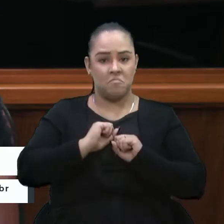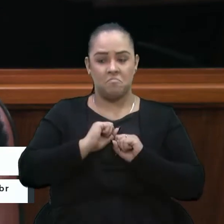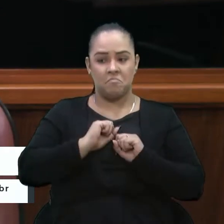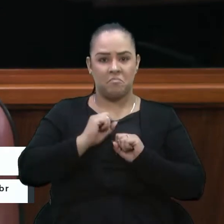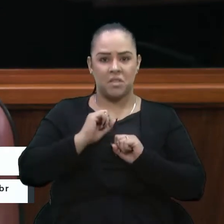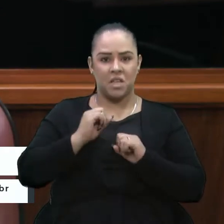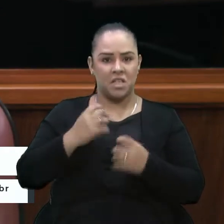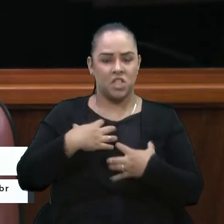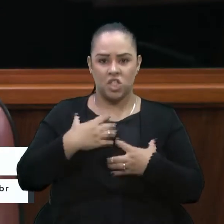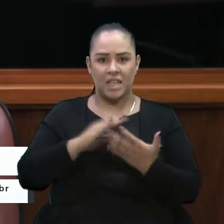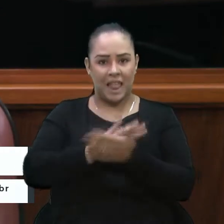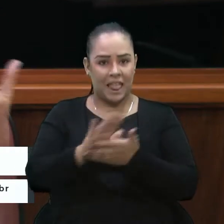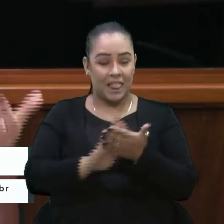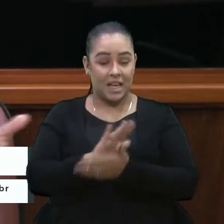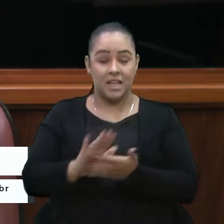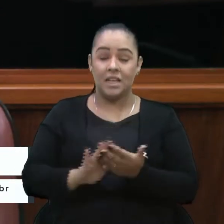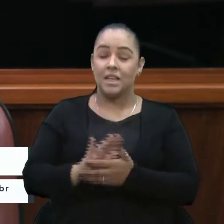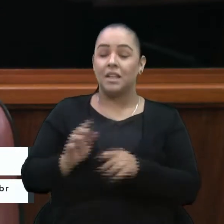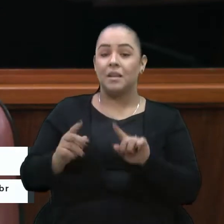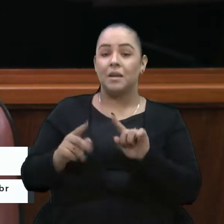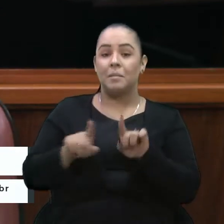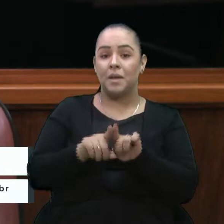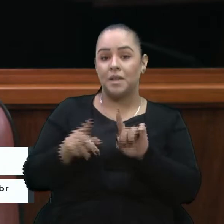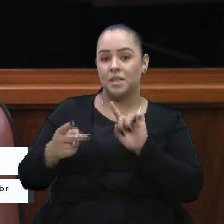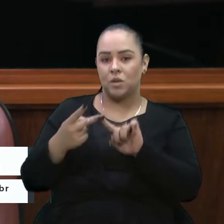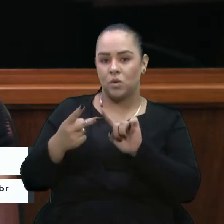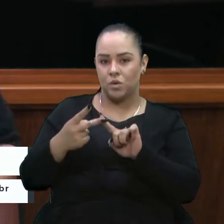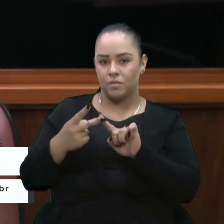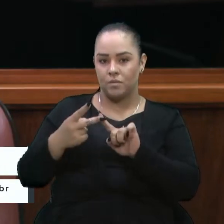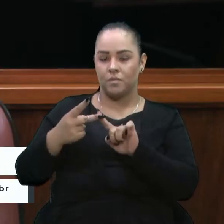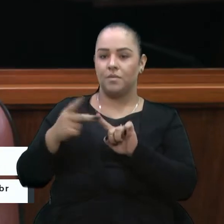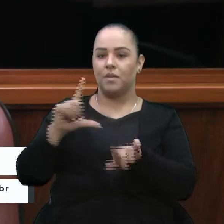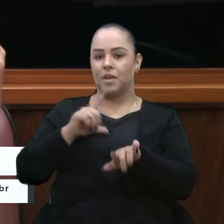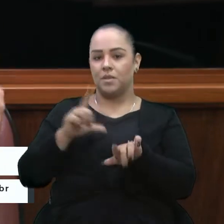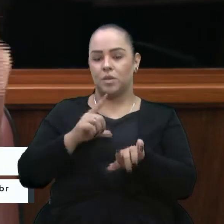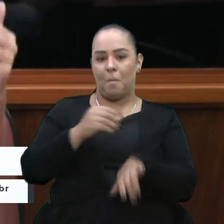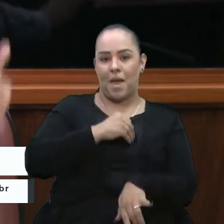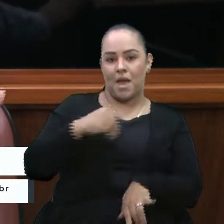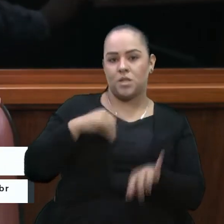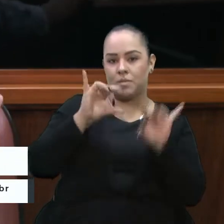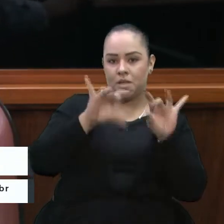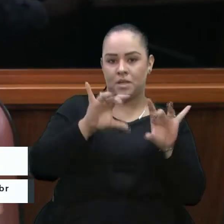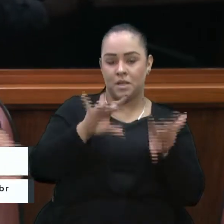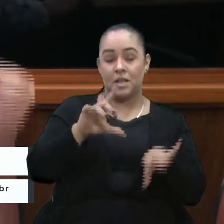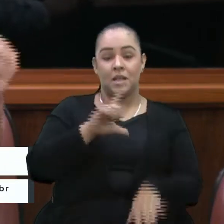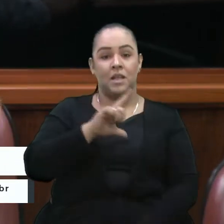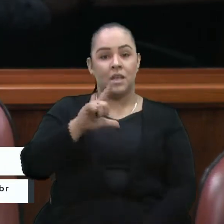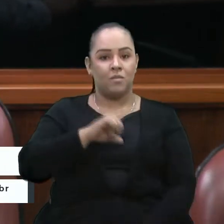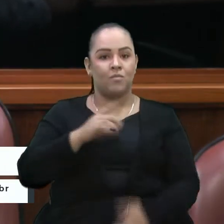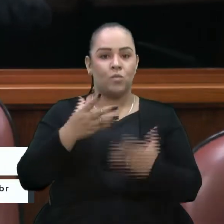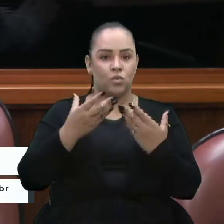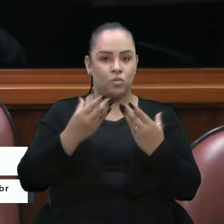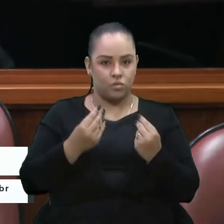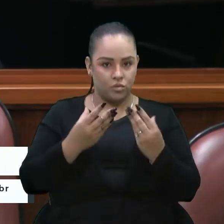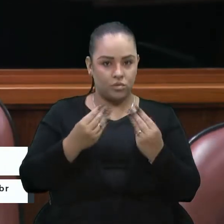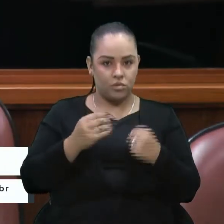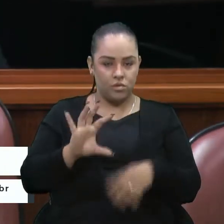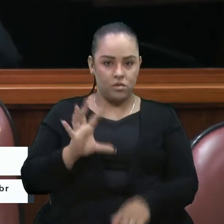Segundo, os próprios especialistas falam do alto grau de